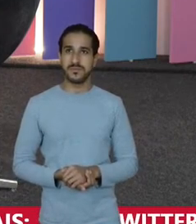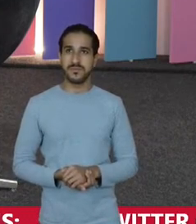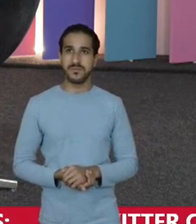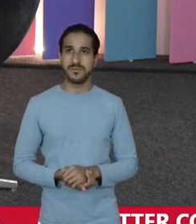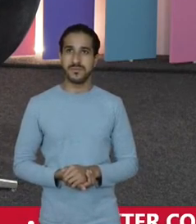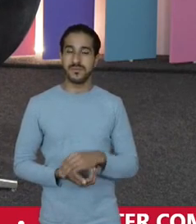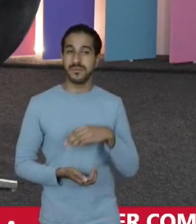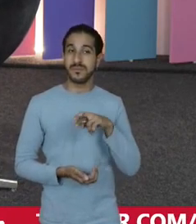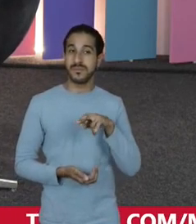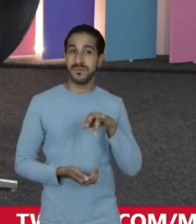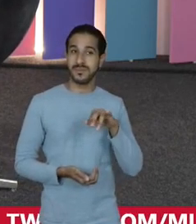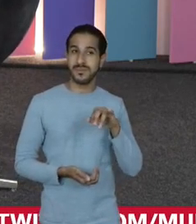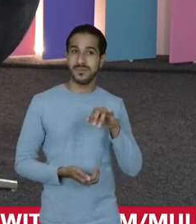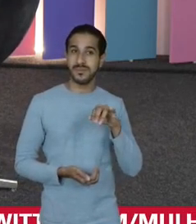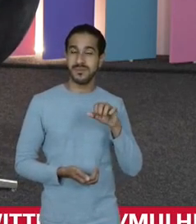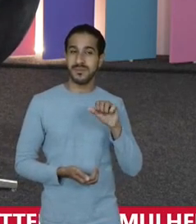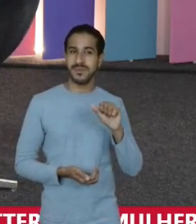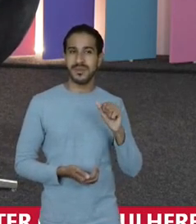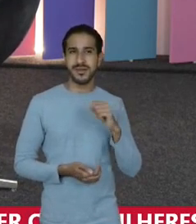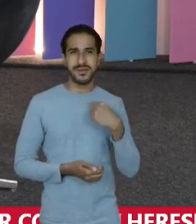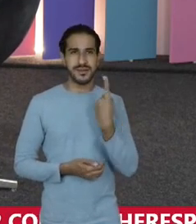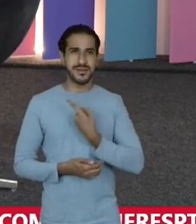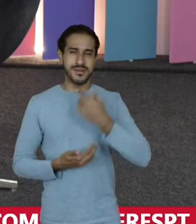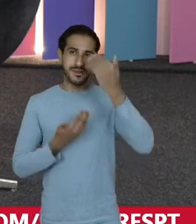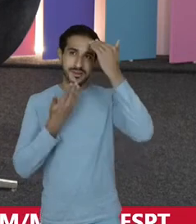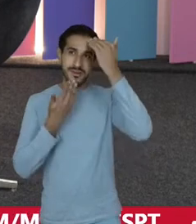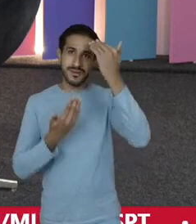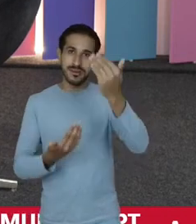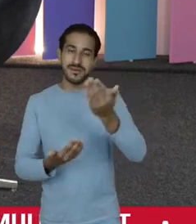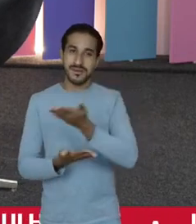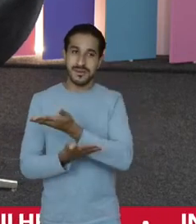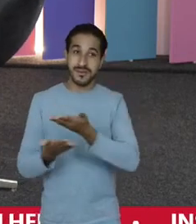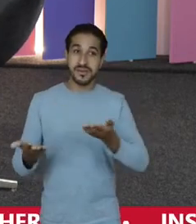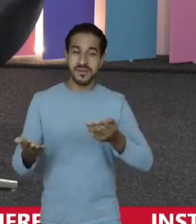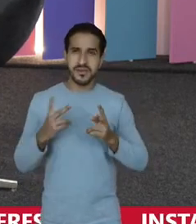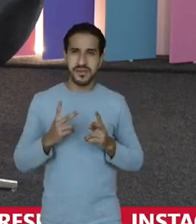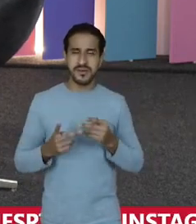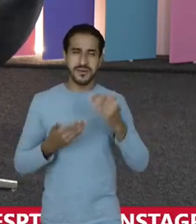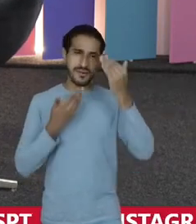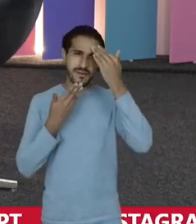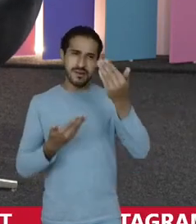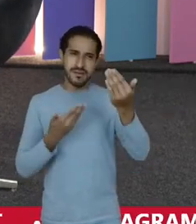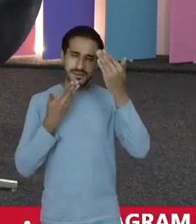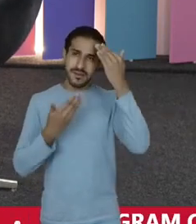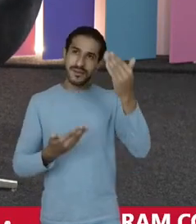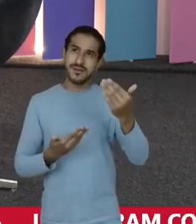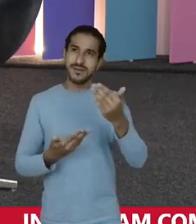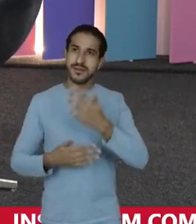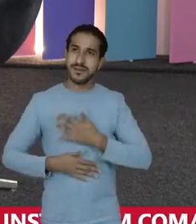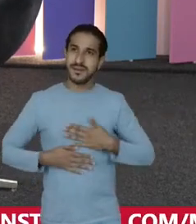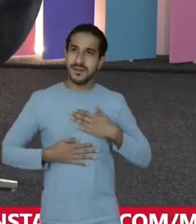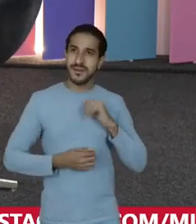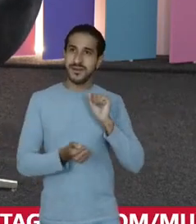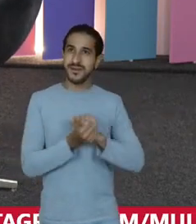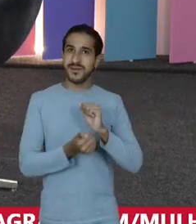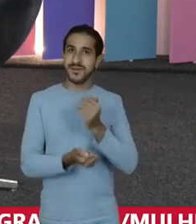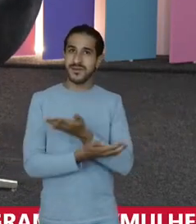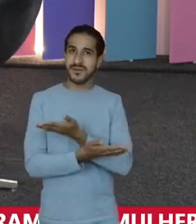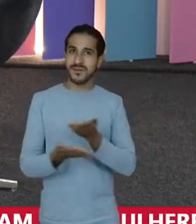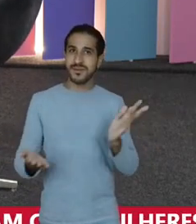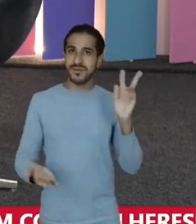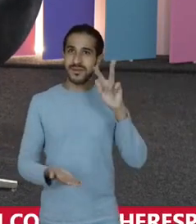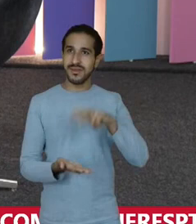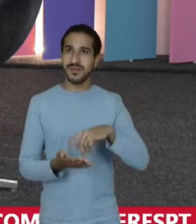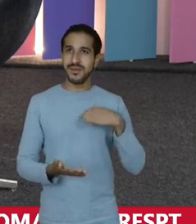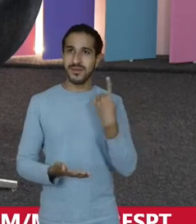Ei, Mariana, nós que agradecemos, eu que digo muito obrigada, é uma alegria, uma honra estar aqui com vocês,